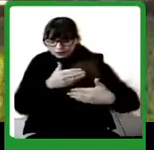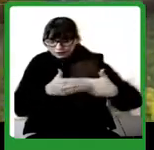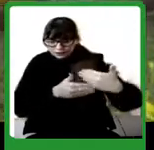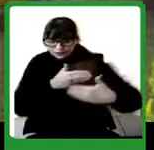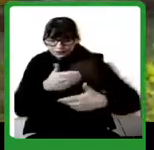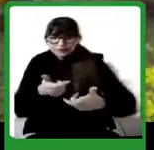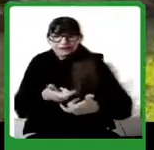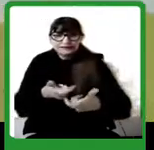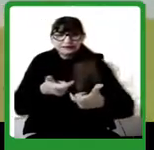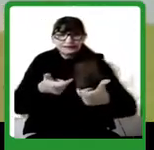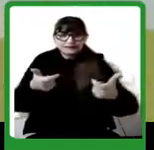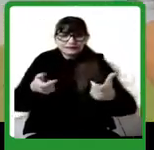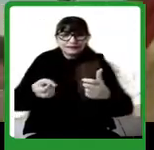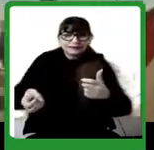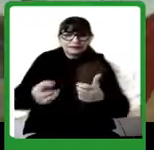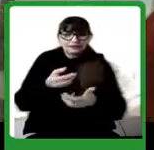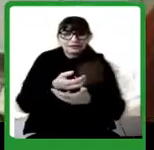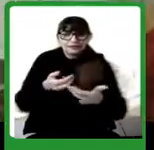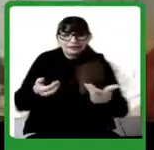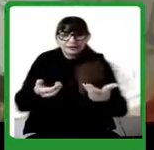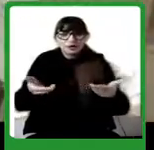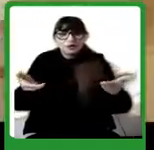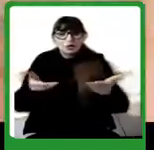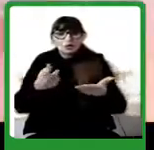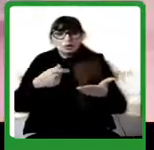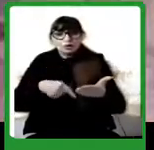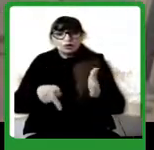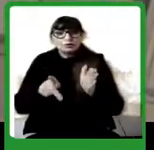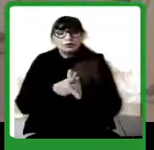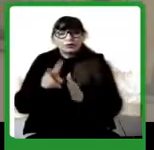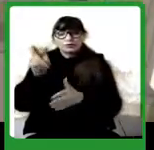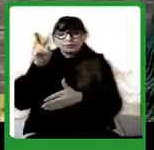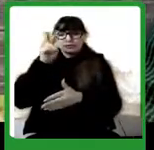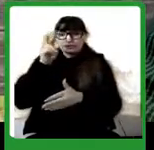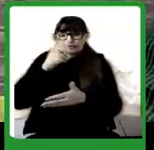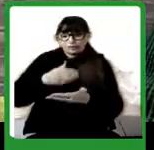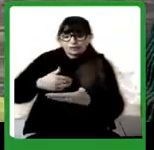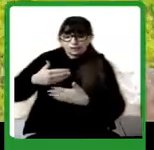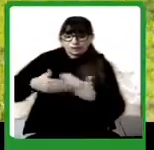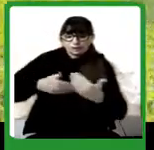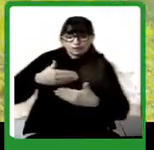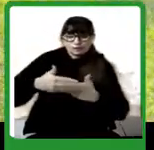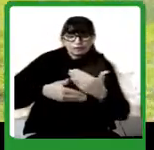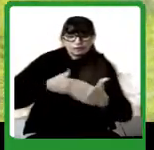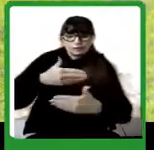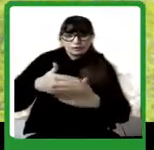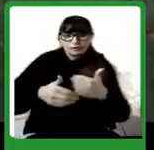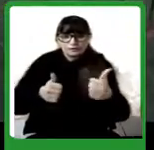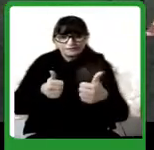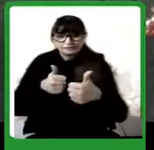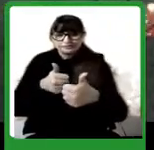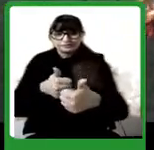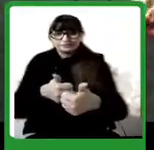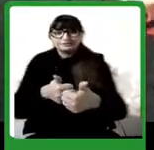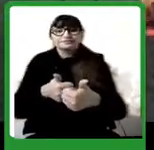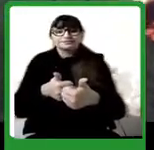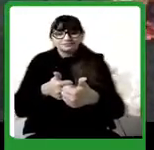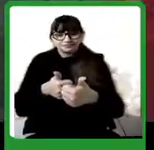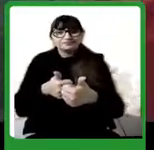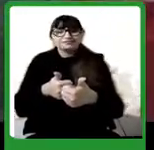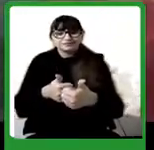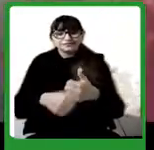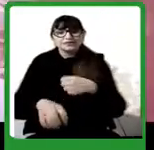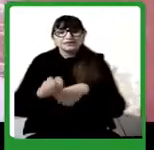Crescer e inovar, deixando nossa essência sempre nos guiar. Rio Grande